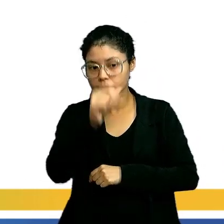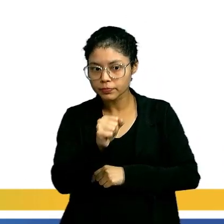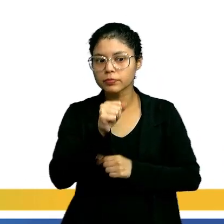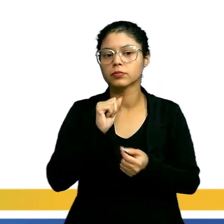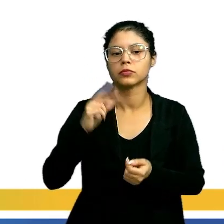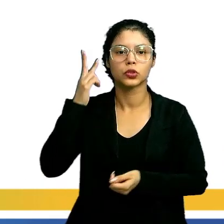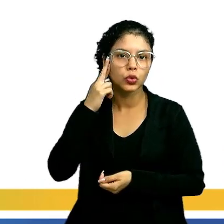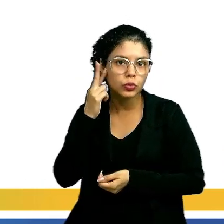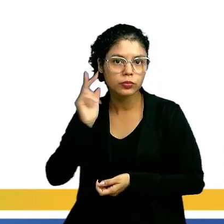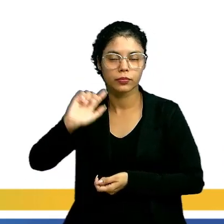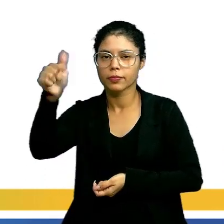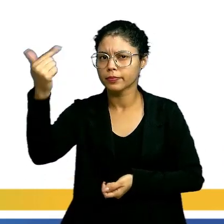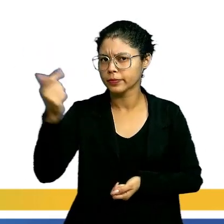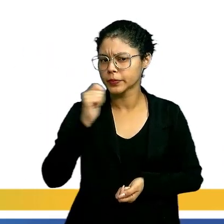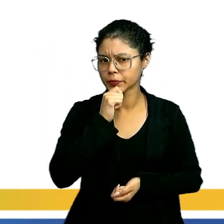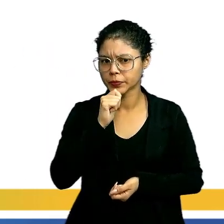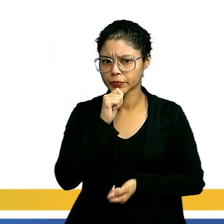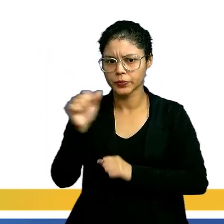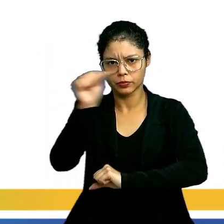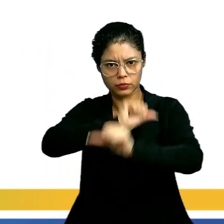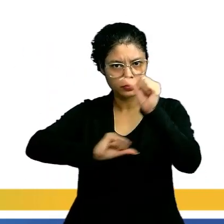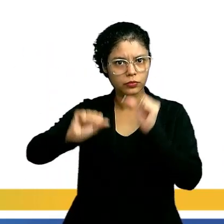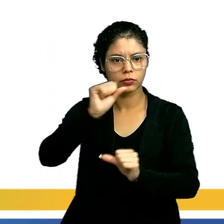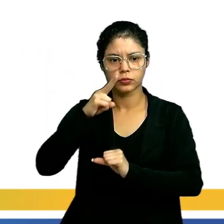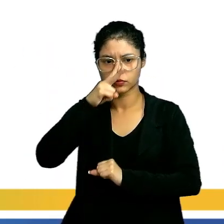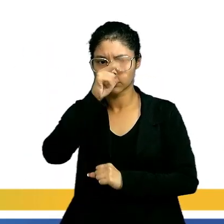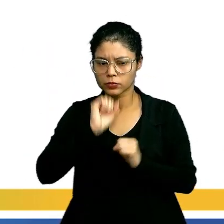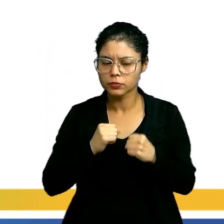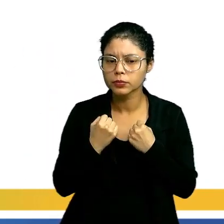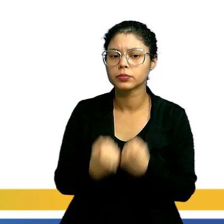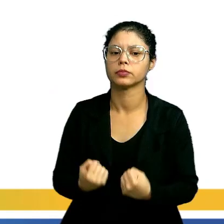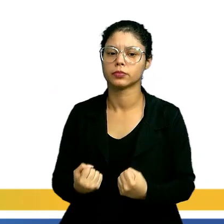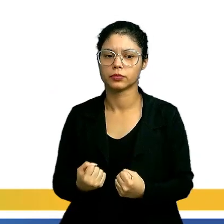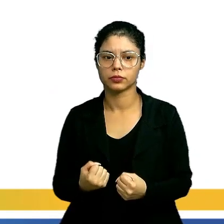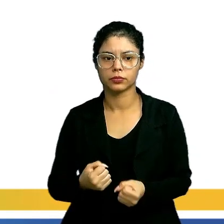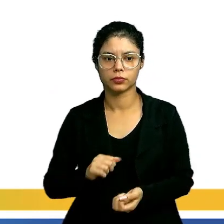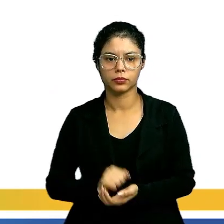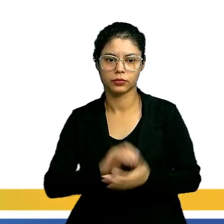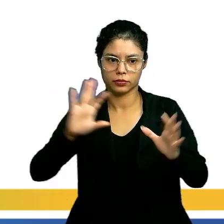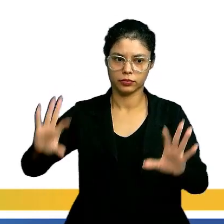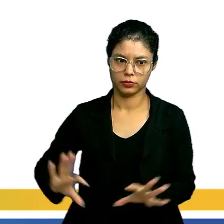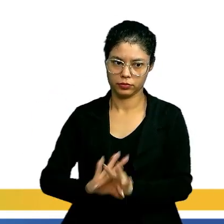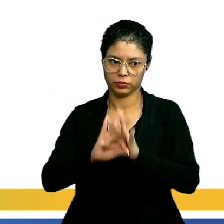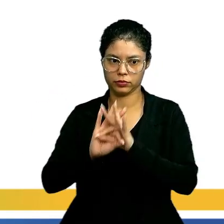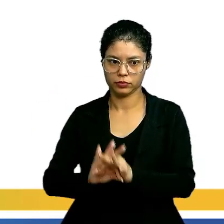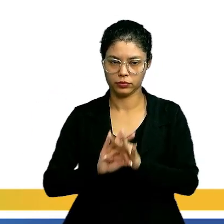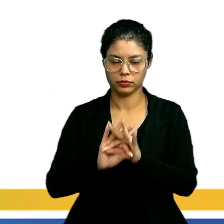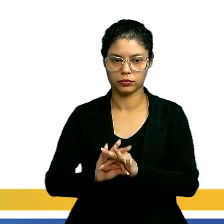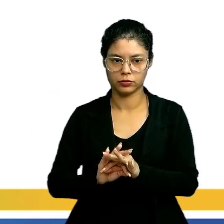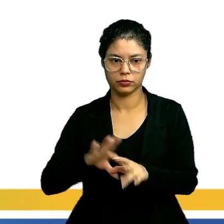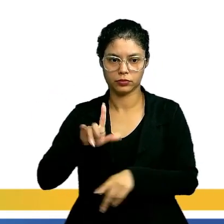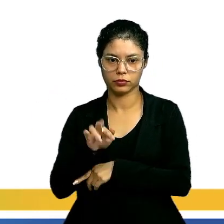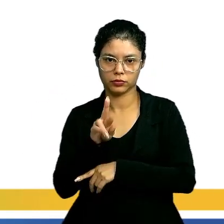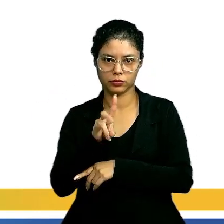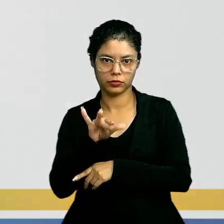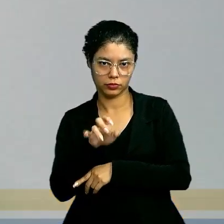normal, ela é aquela força oposta à força-peso. Força relacionada à nossa